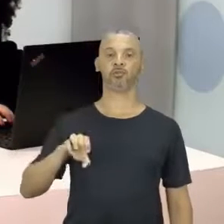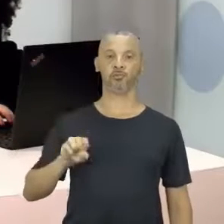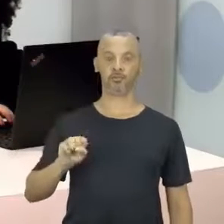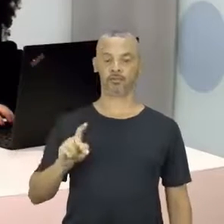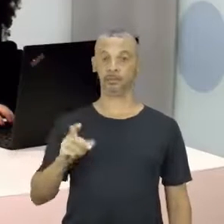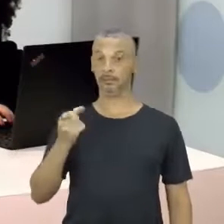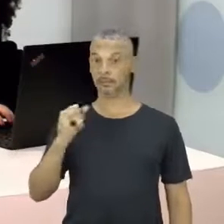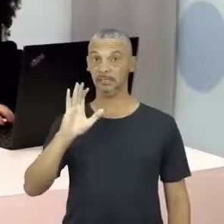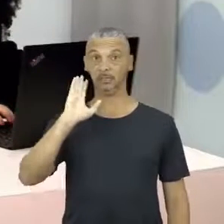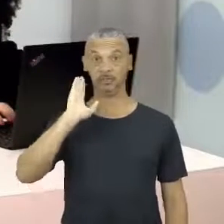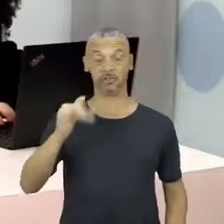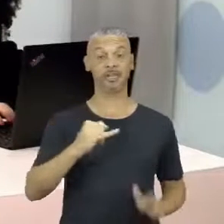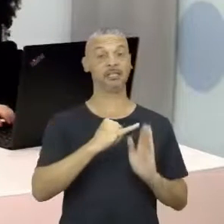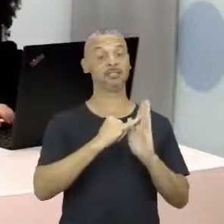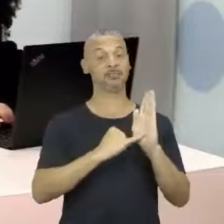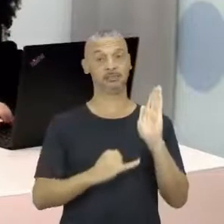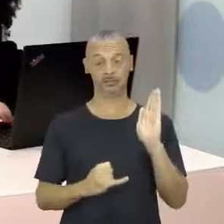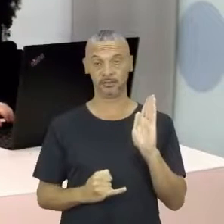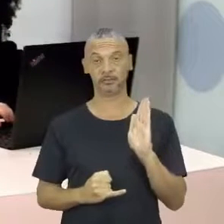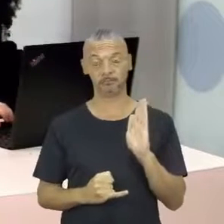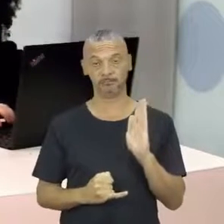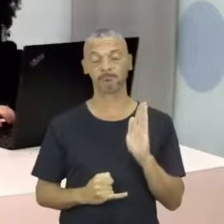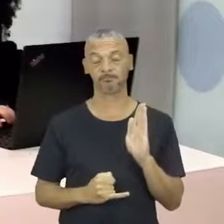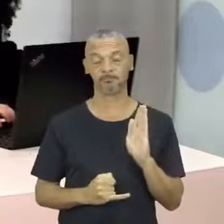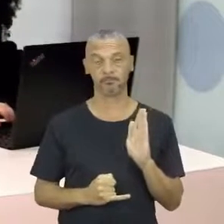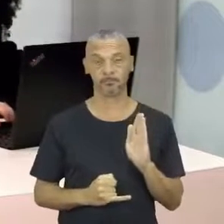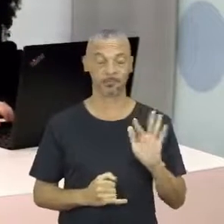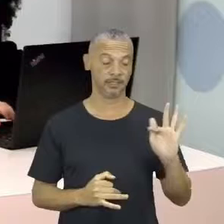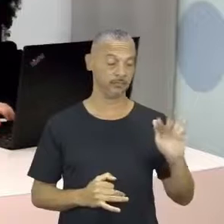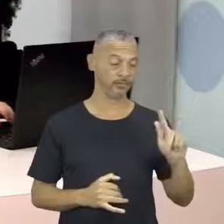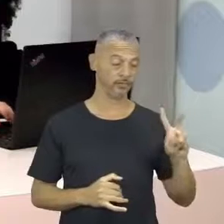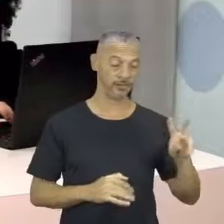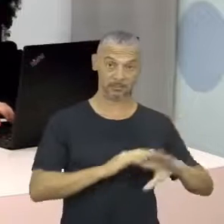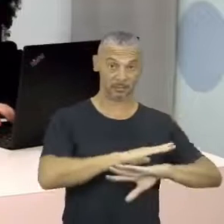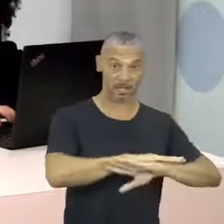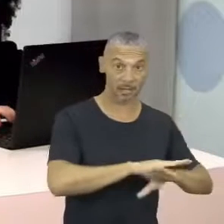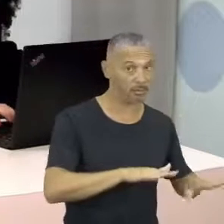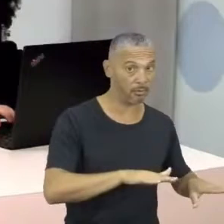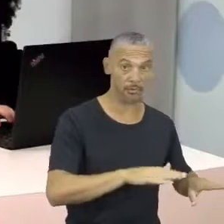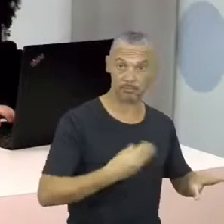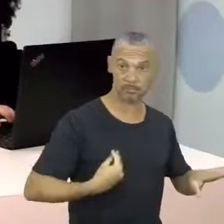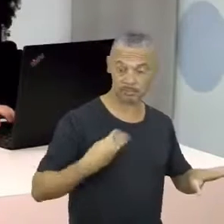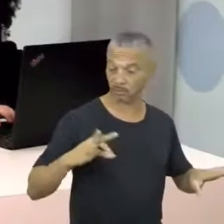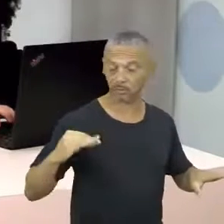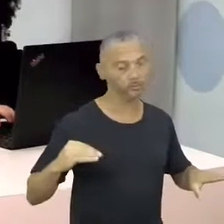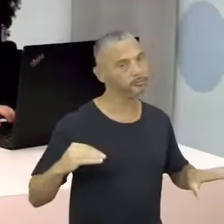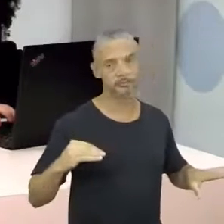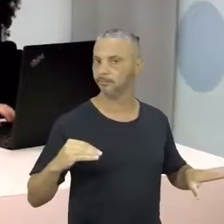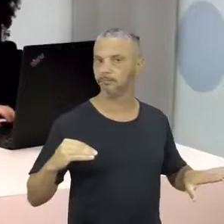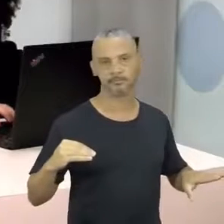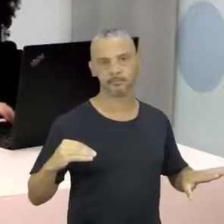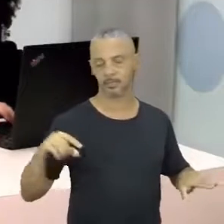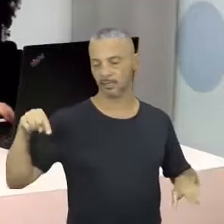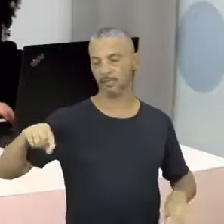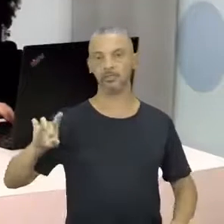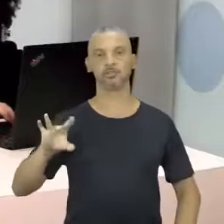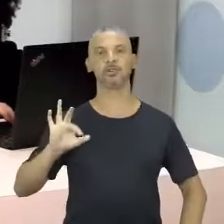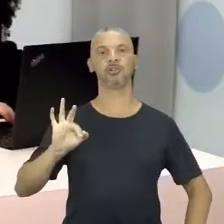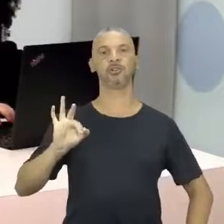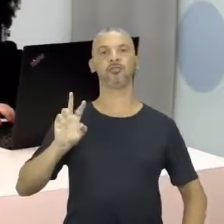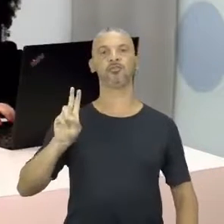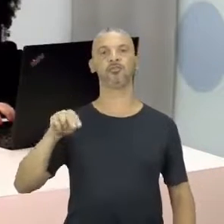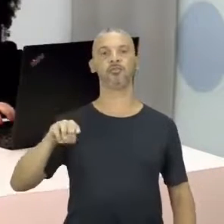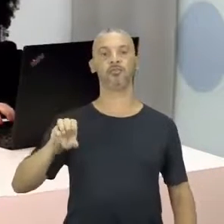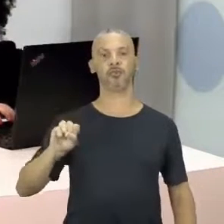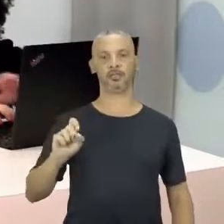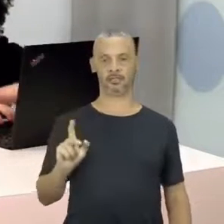bom? Não basta só ter feito da FGV e achar que está participando desse só VUNESP, tá? Se você